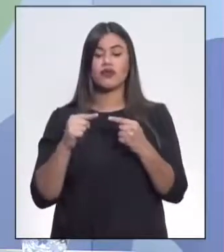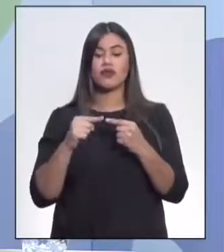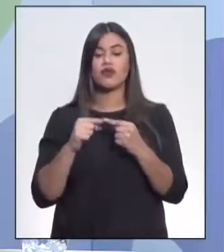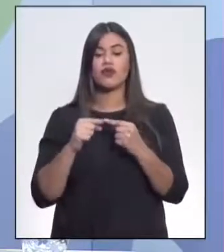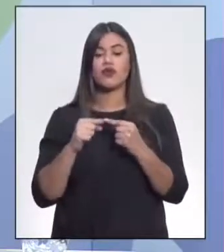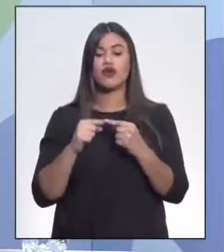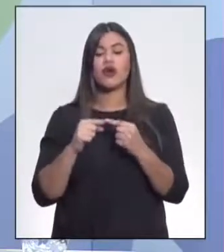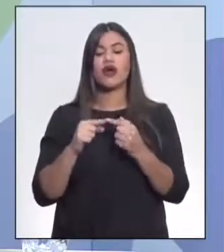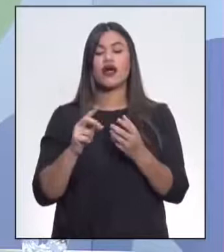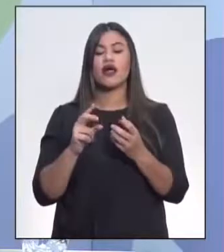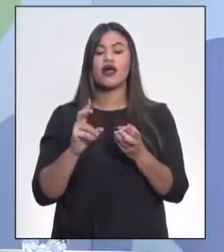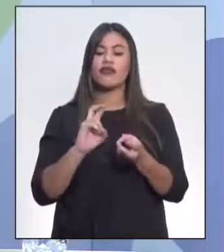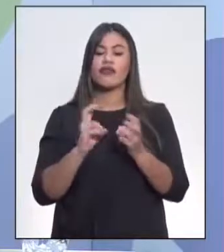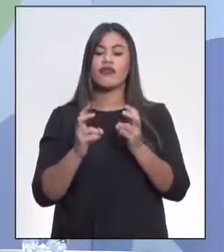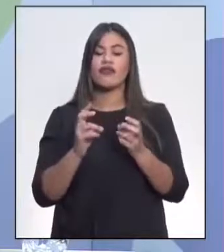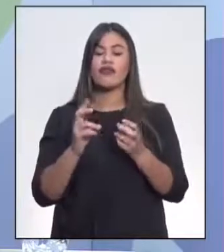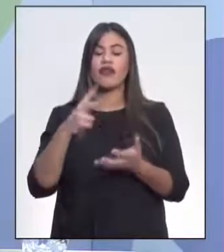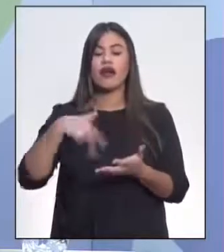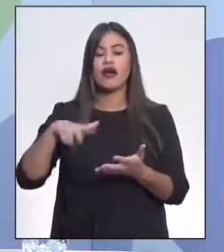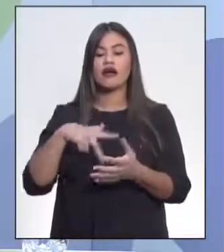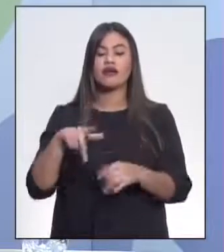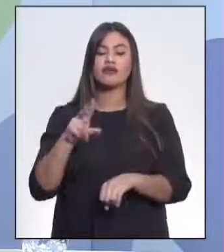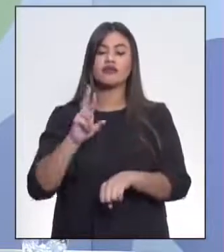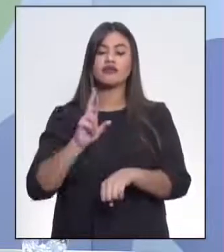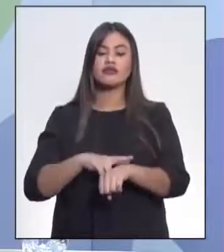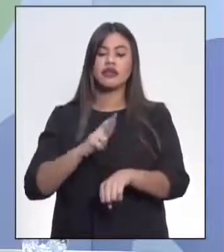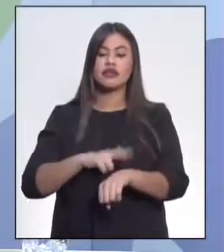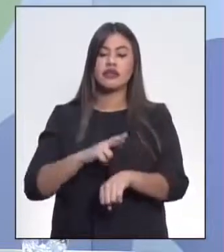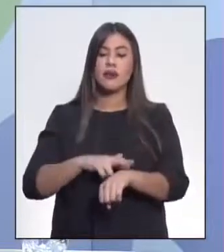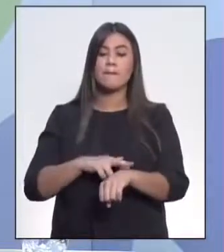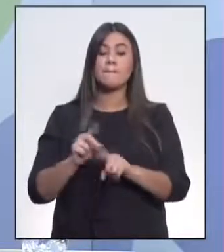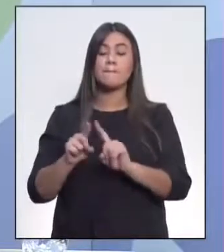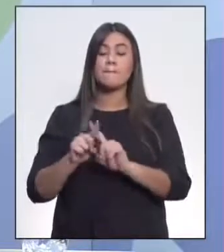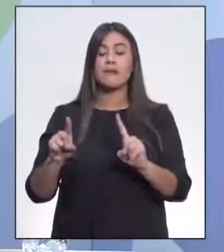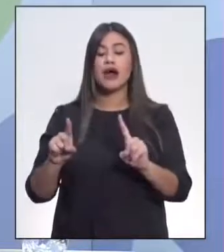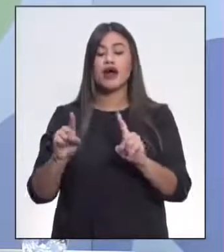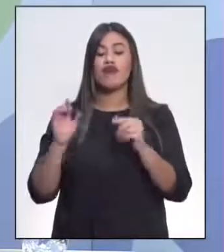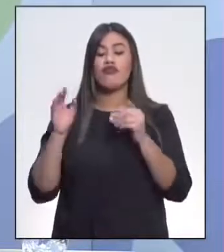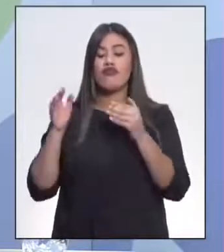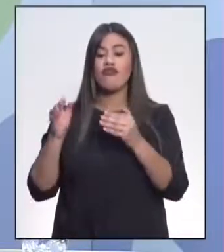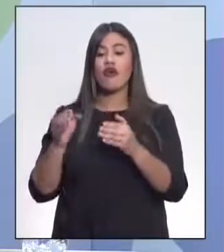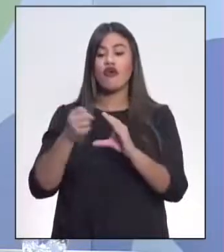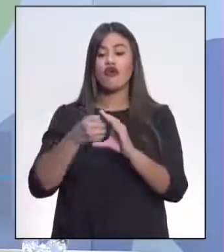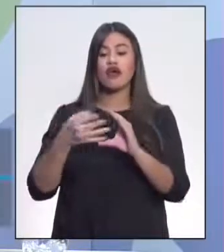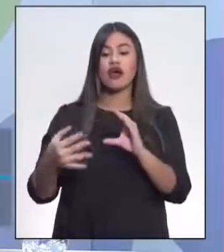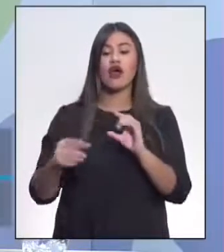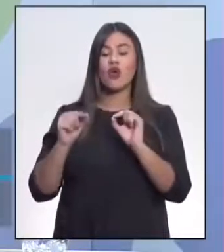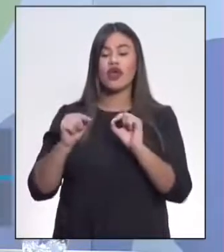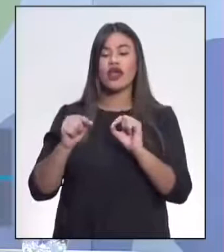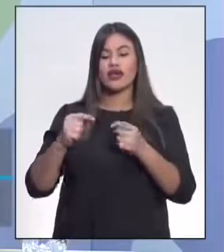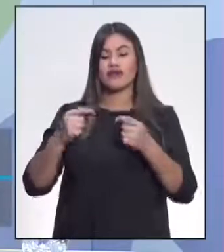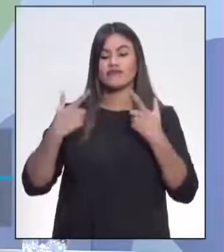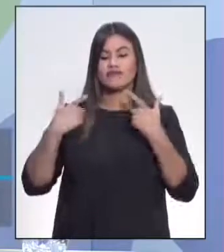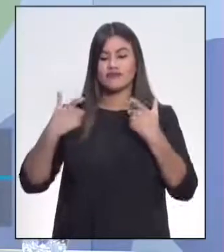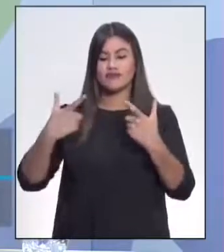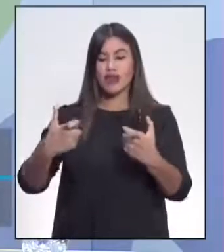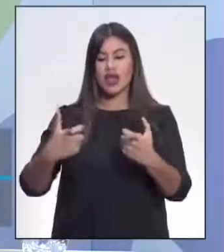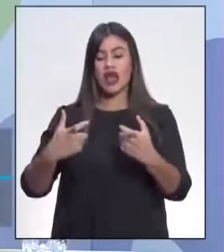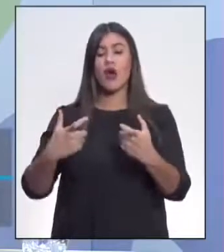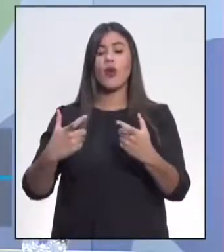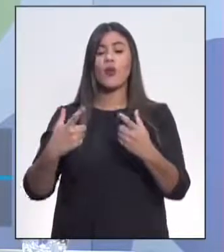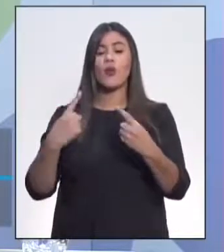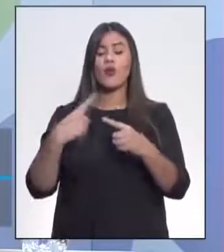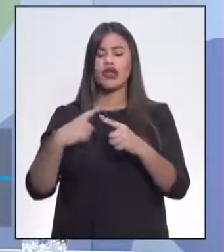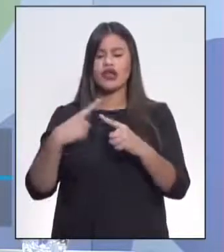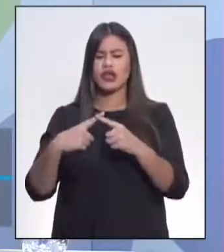danças rítmicas, entretanto, elas têm a característica da guerra, né? Ou seja, a luta, a preparação para a luta, tá